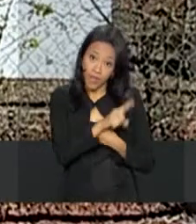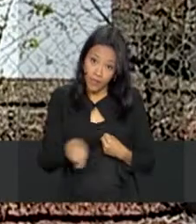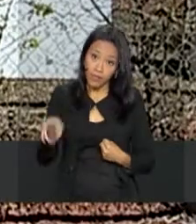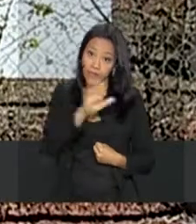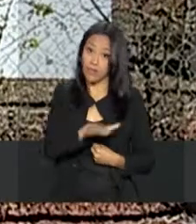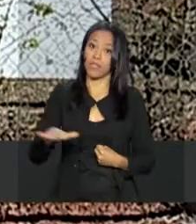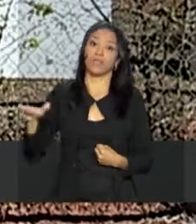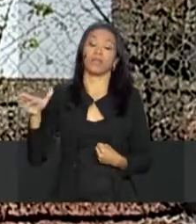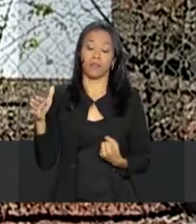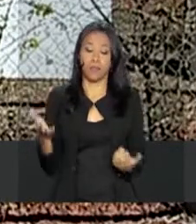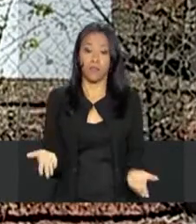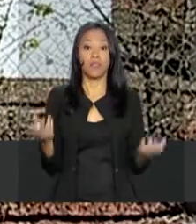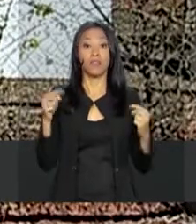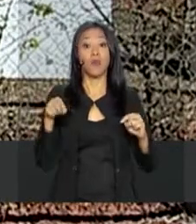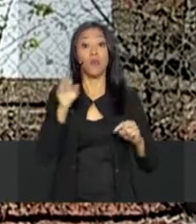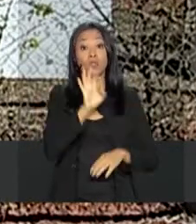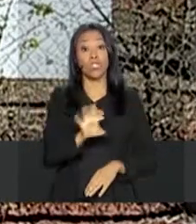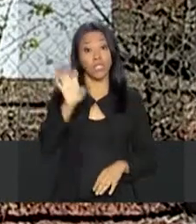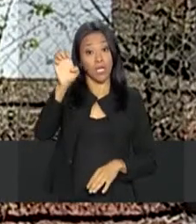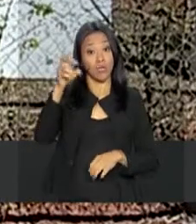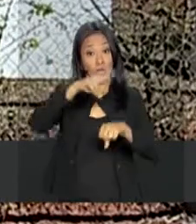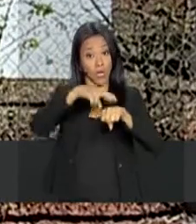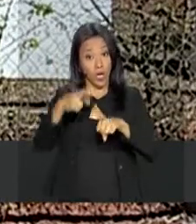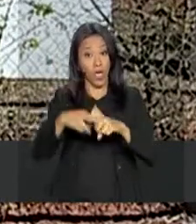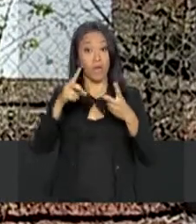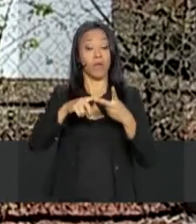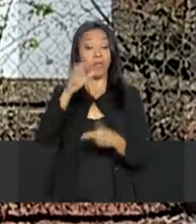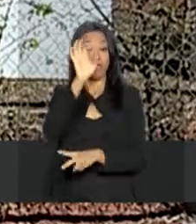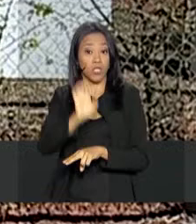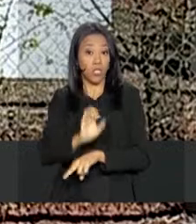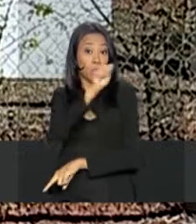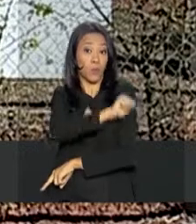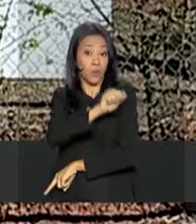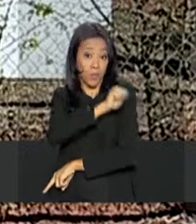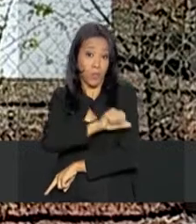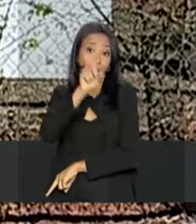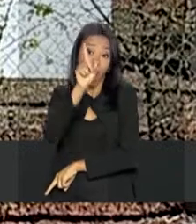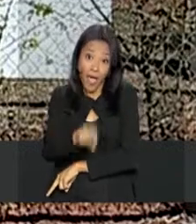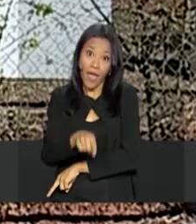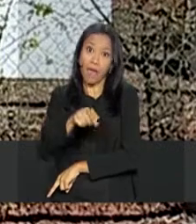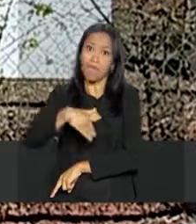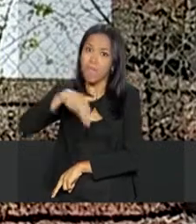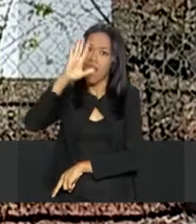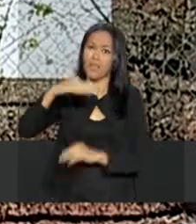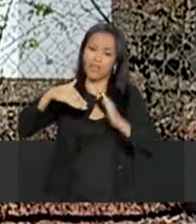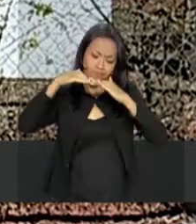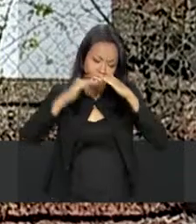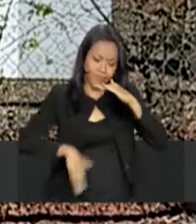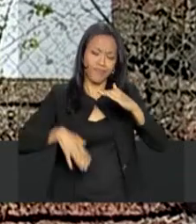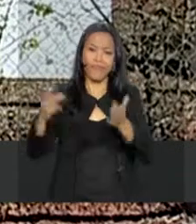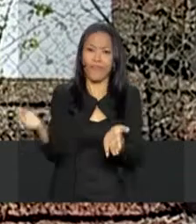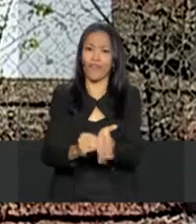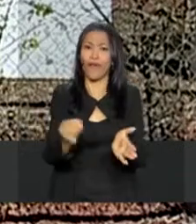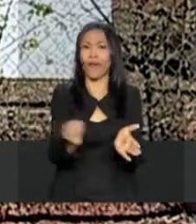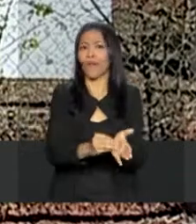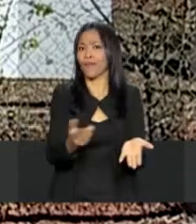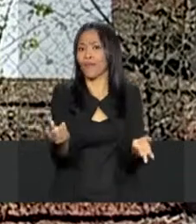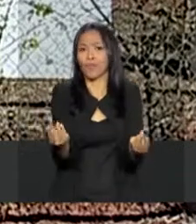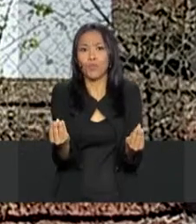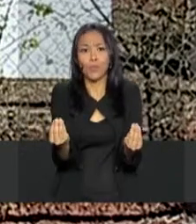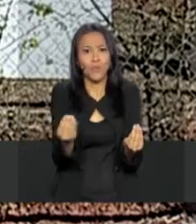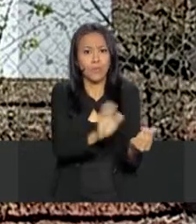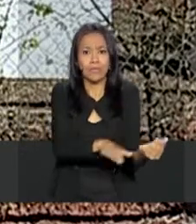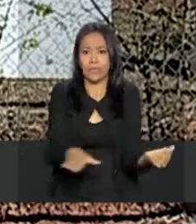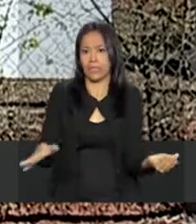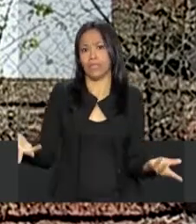ficarem protegidas os estados de roraima e do rio de janeiro são os estados com a cobertura vacinal mais baixa onde as crianças foram menos imunizados e